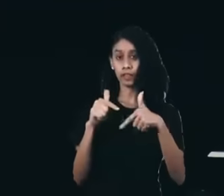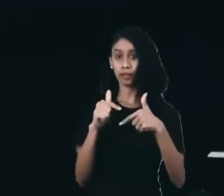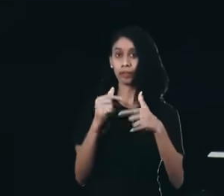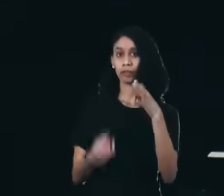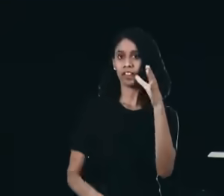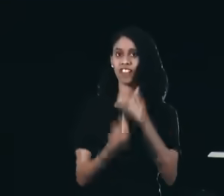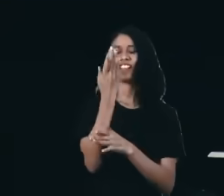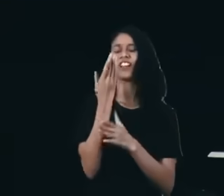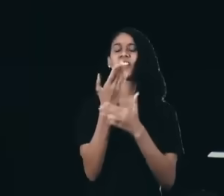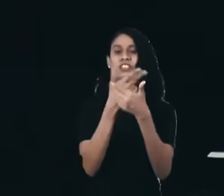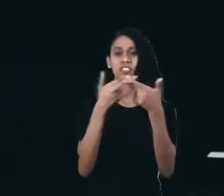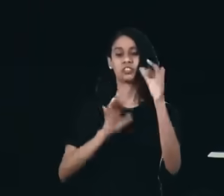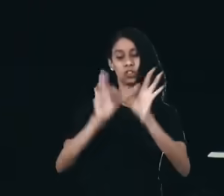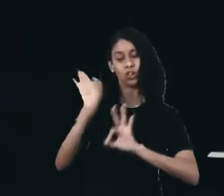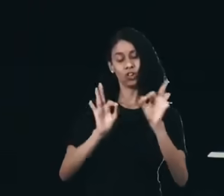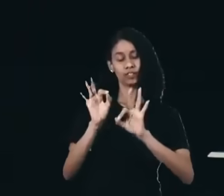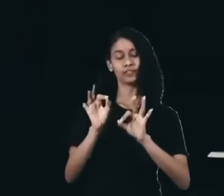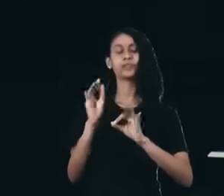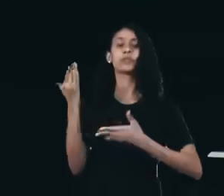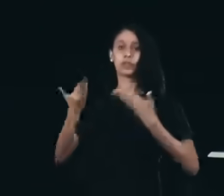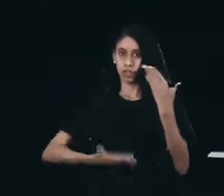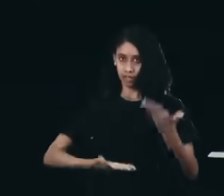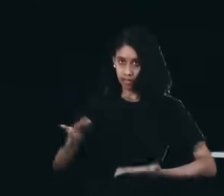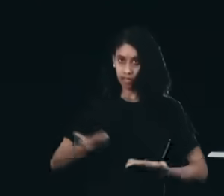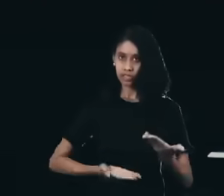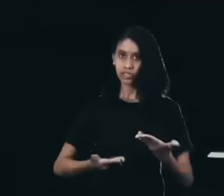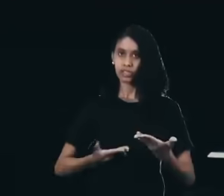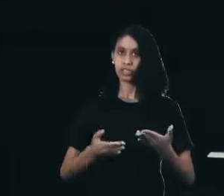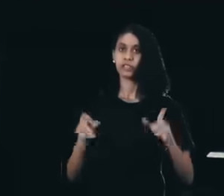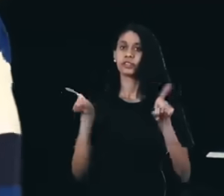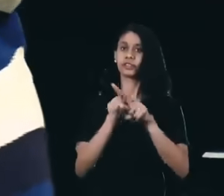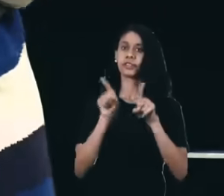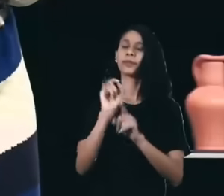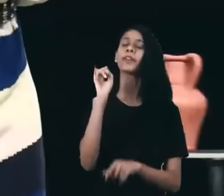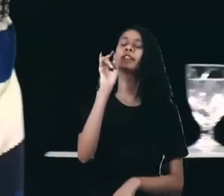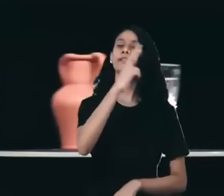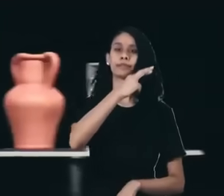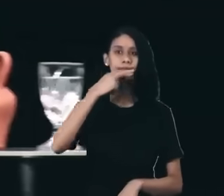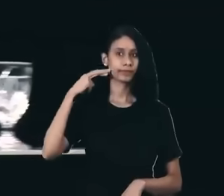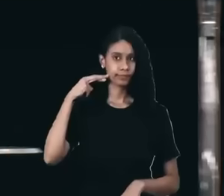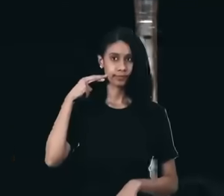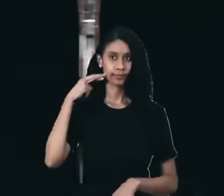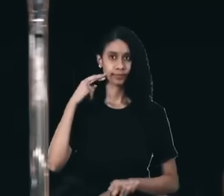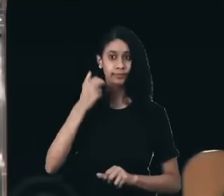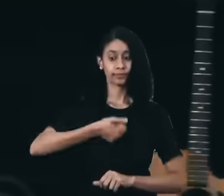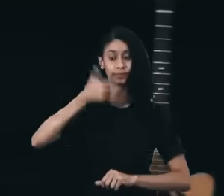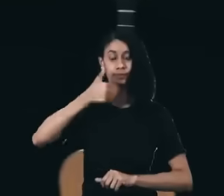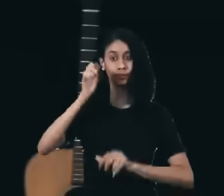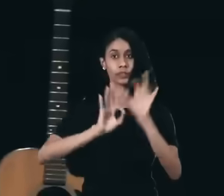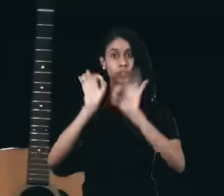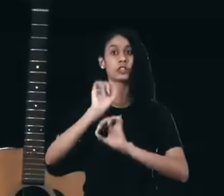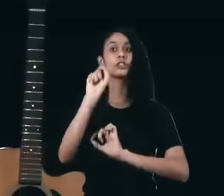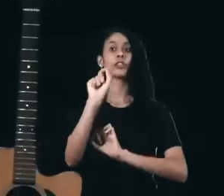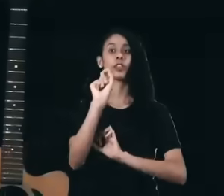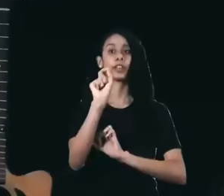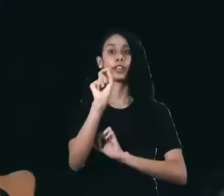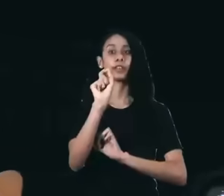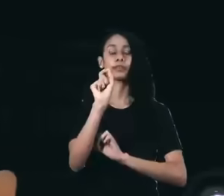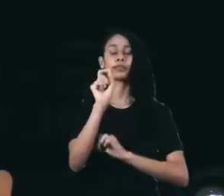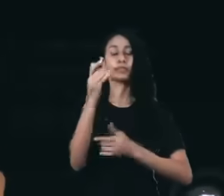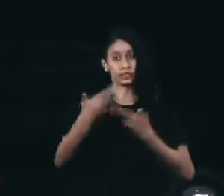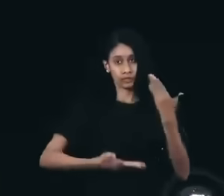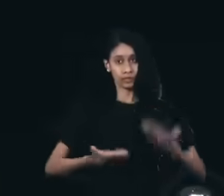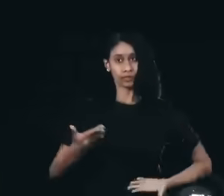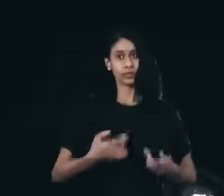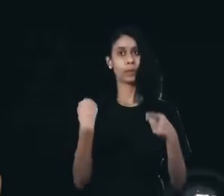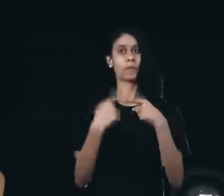plano acontecer? Eliezer e a própria Rebeca. A primeira preparação veio de quem? Veio de Eliezer, porque